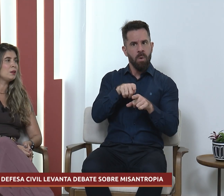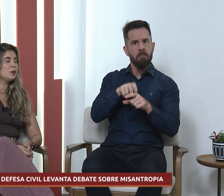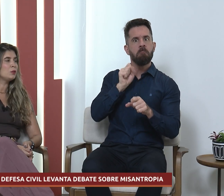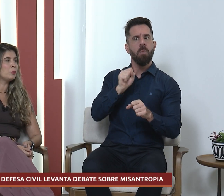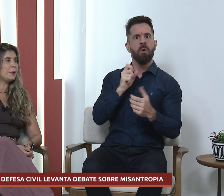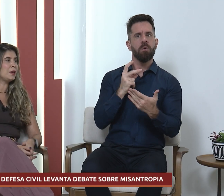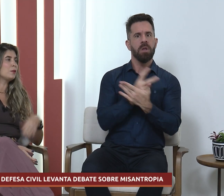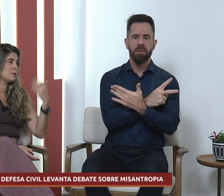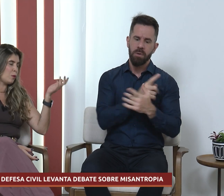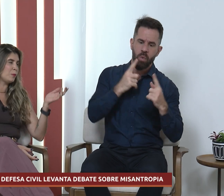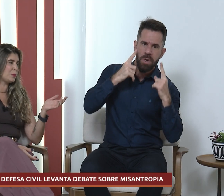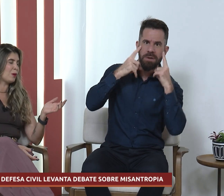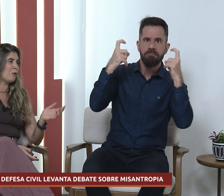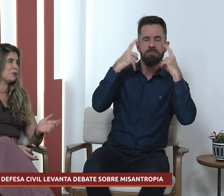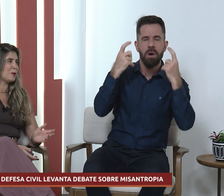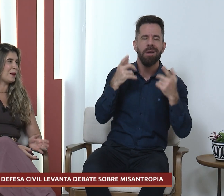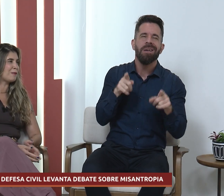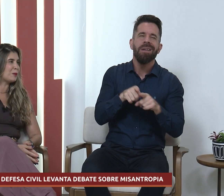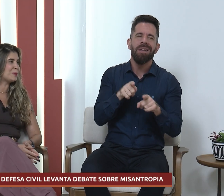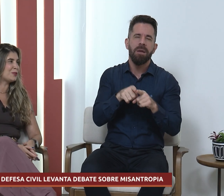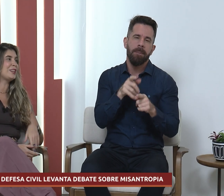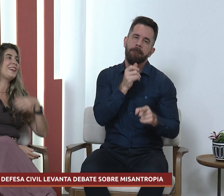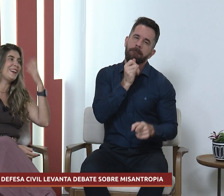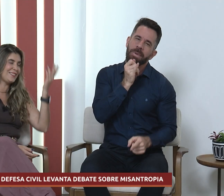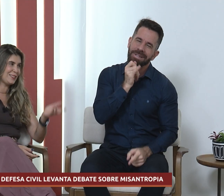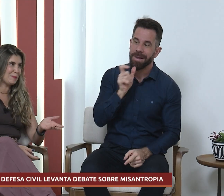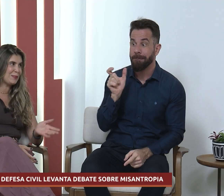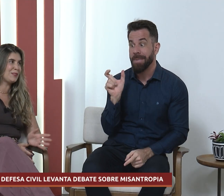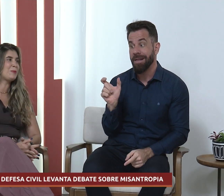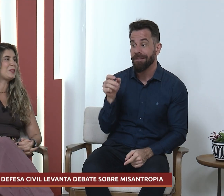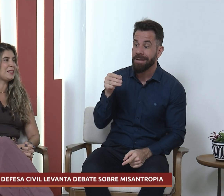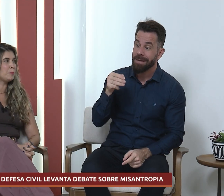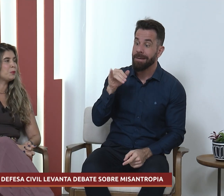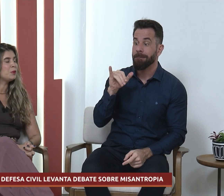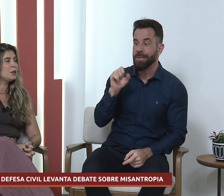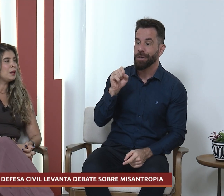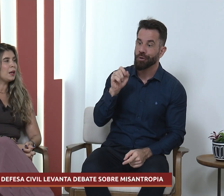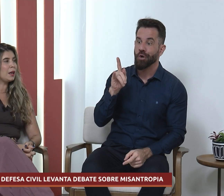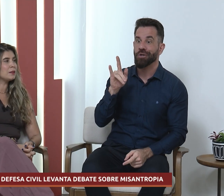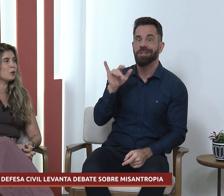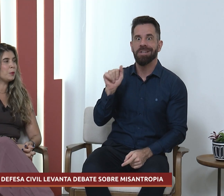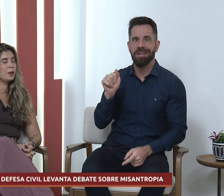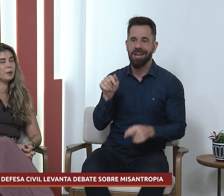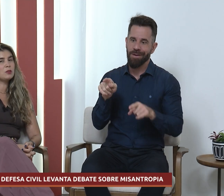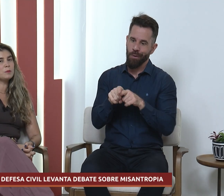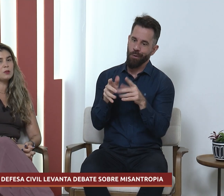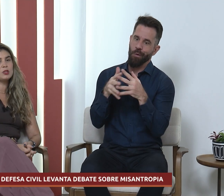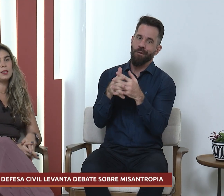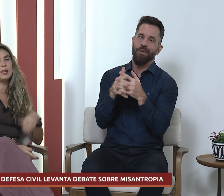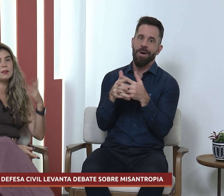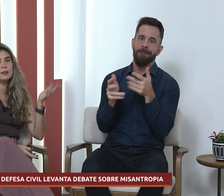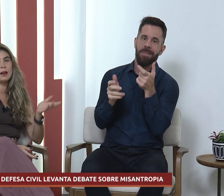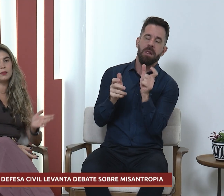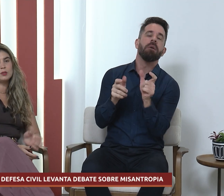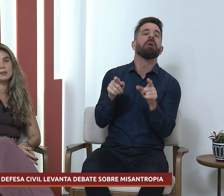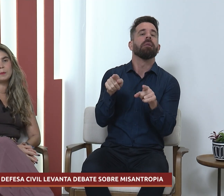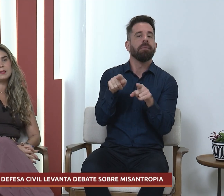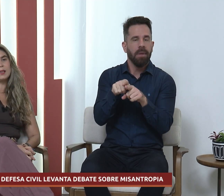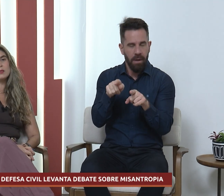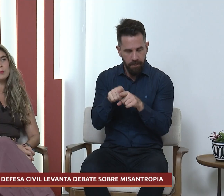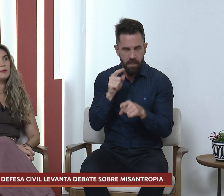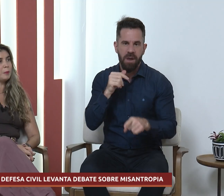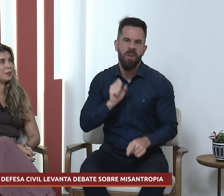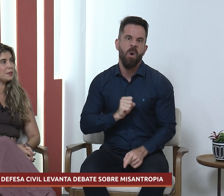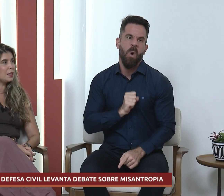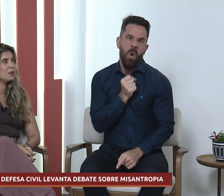risco, O perigo, assim como você confundiu a palavra com misoginia, a gente também vê, por exemplo, esse comportamento de misoginia, a notícia